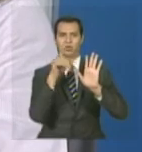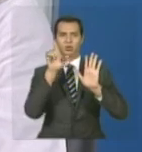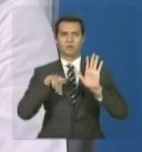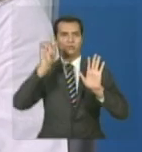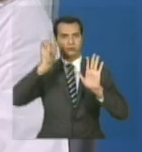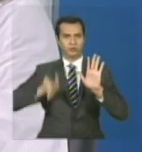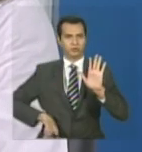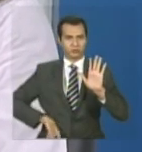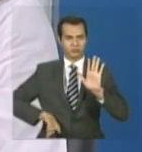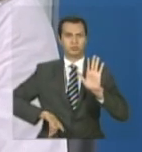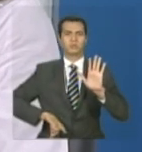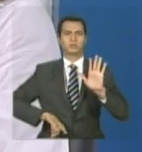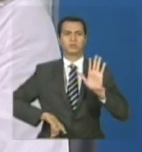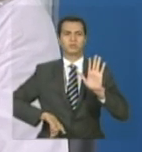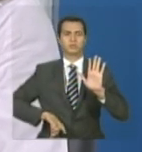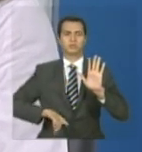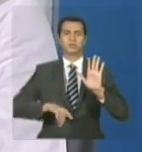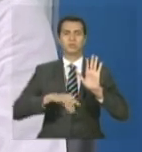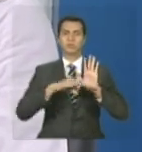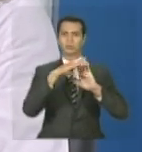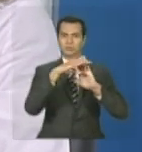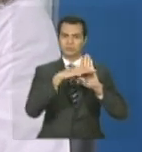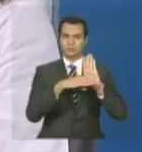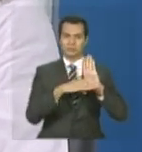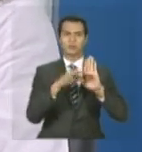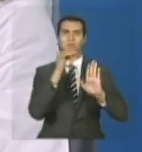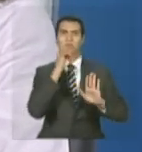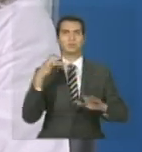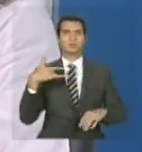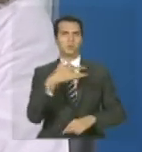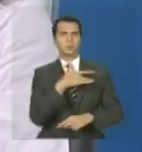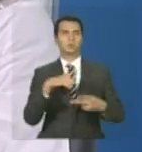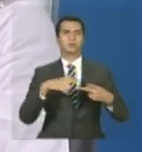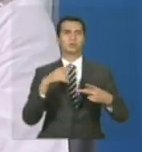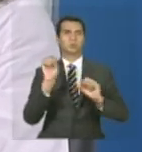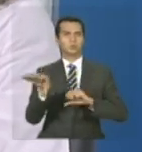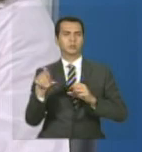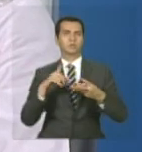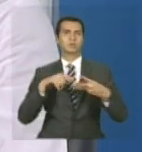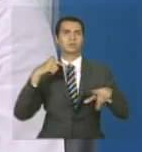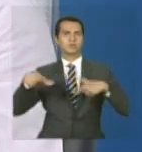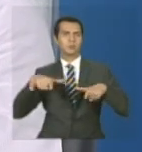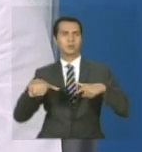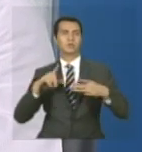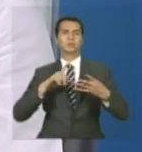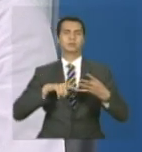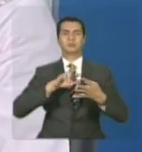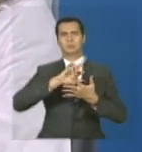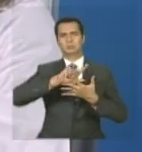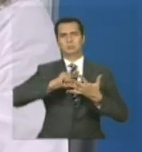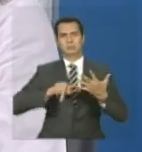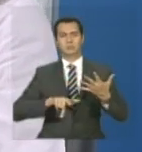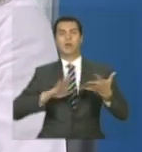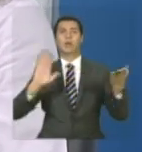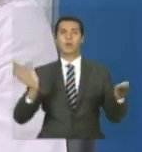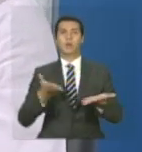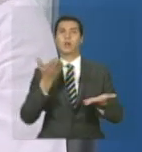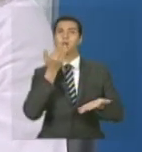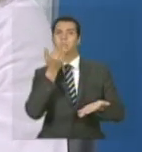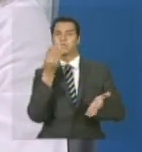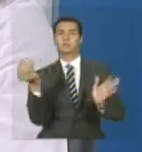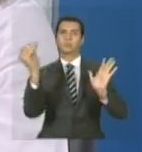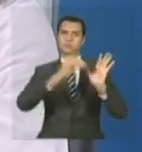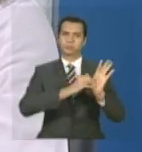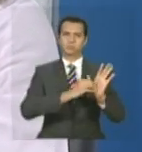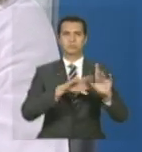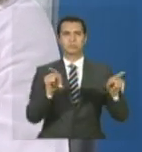direitos já consagrados, né? Os nossos direitos sociais, como saúde, educação, trabalho, enfim, entre outros, e agora a alimentação. Então,